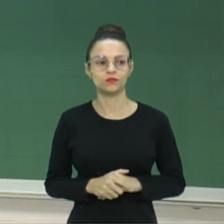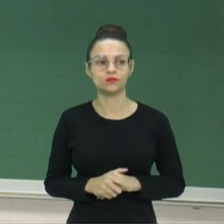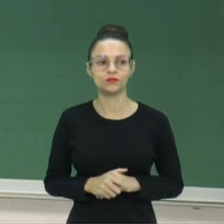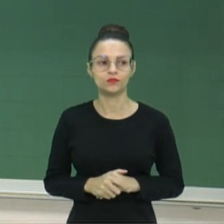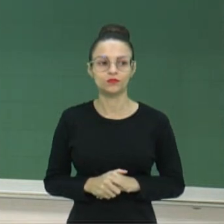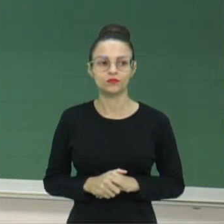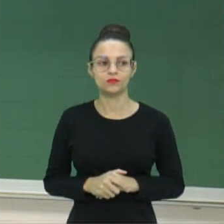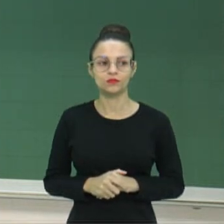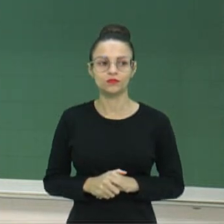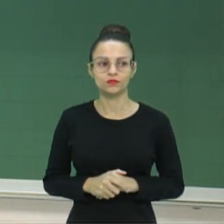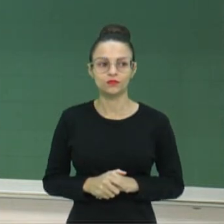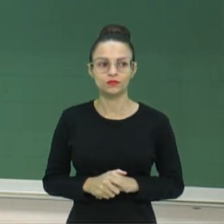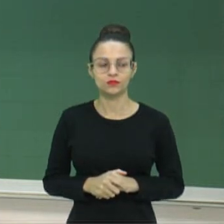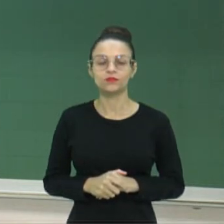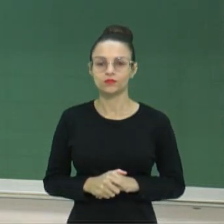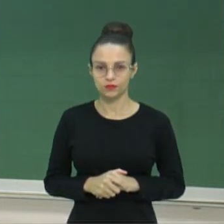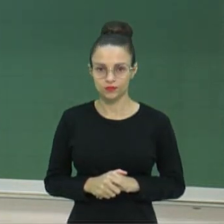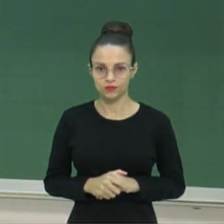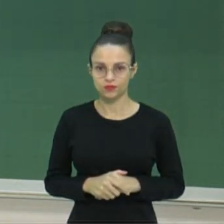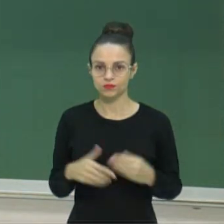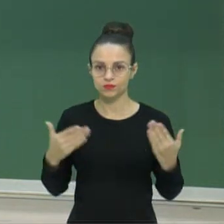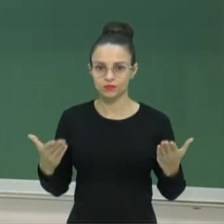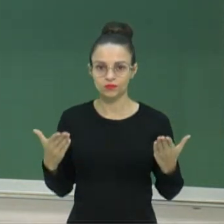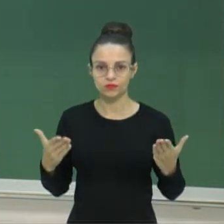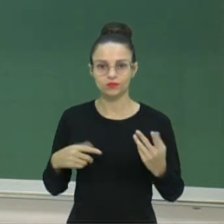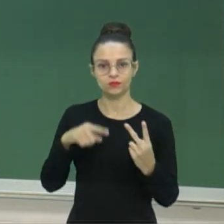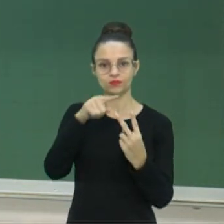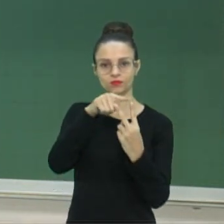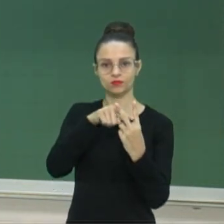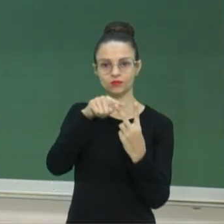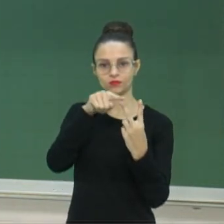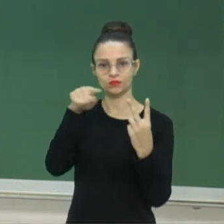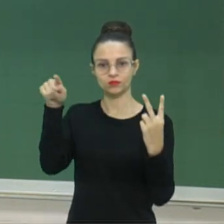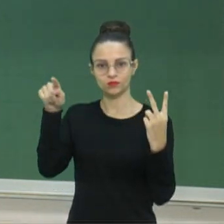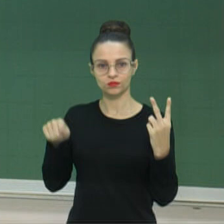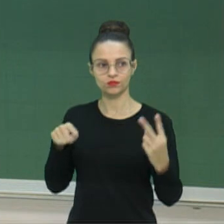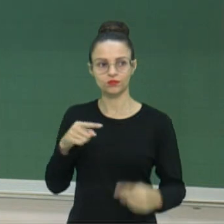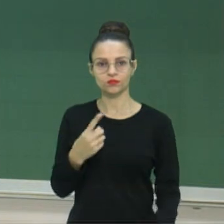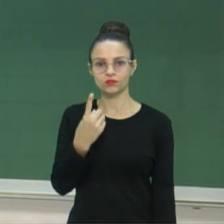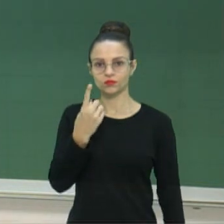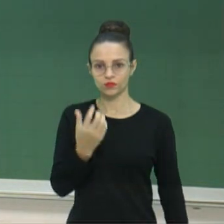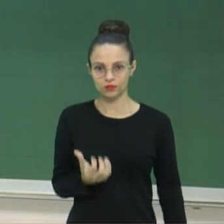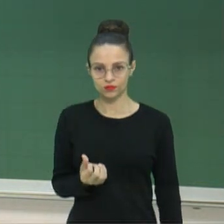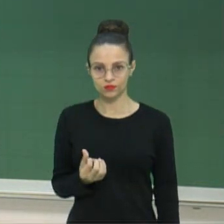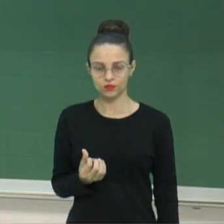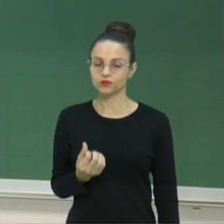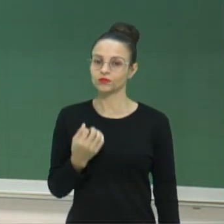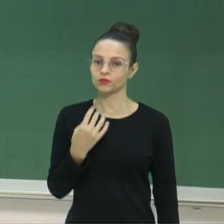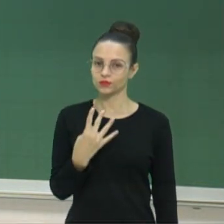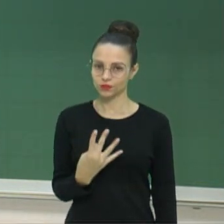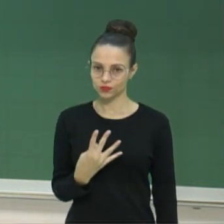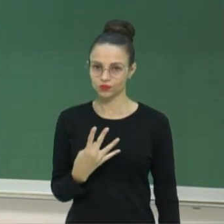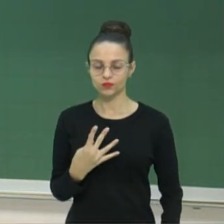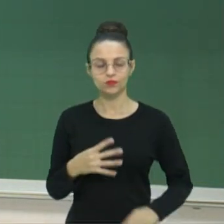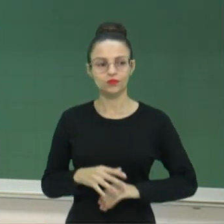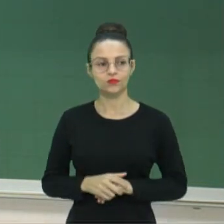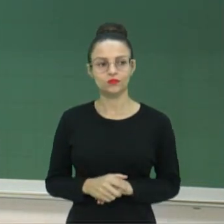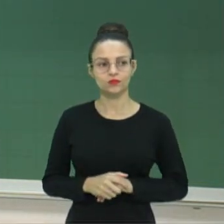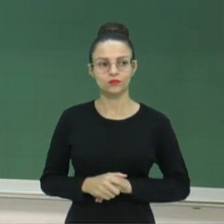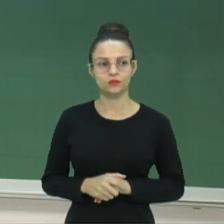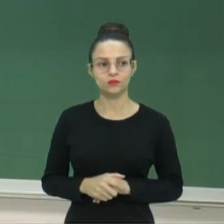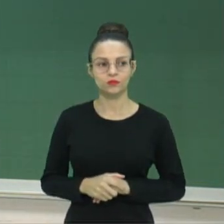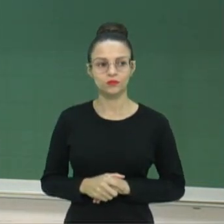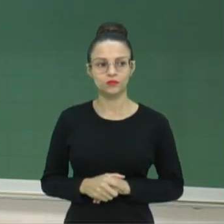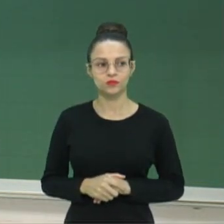raiz quadrada disso, certo? Ou seja, fazendo a raiz quadrada de 16 é 4. E